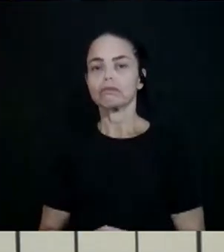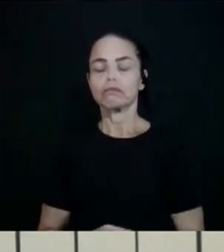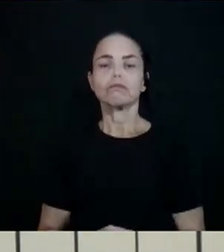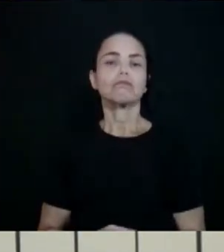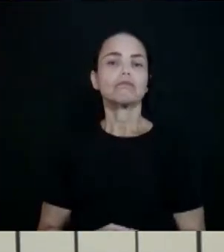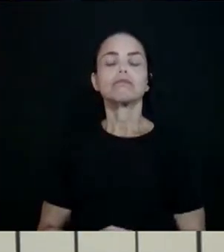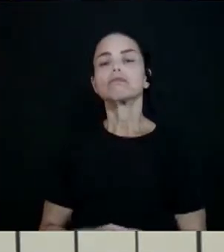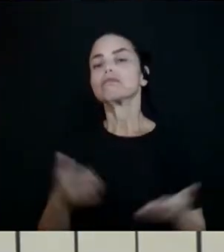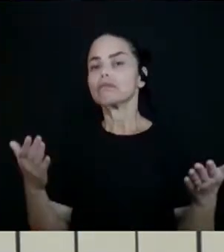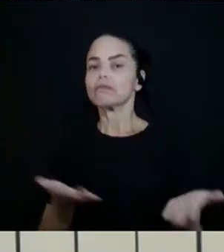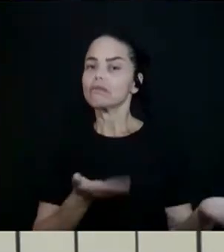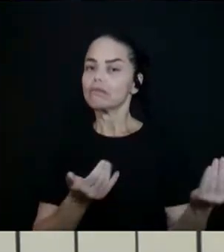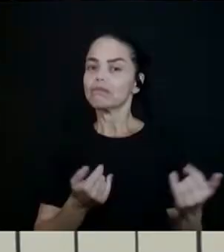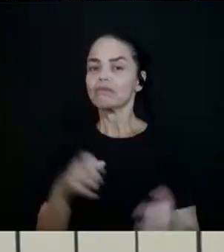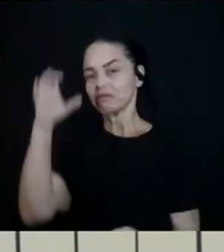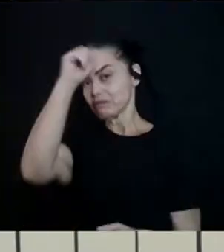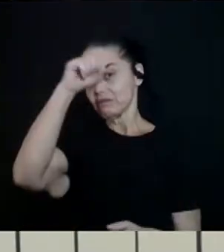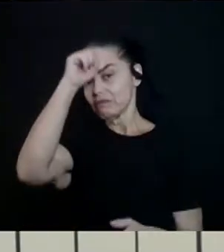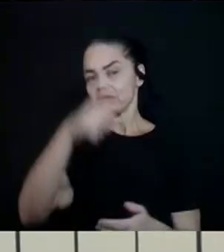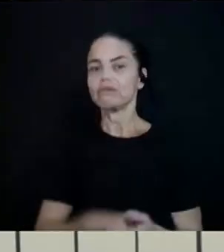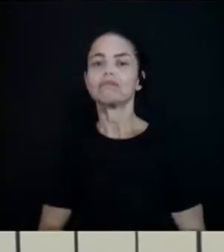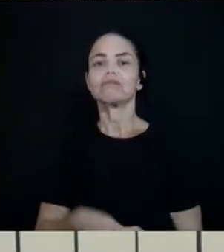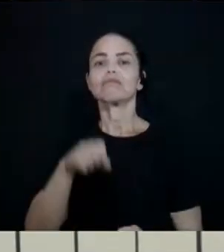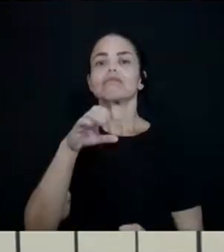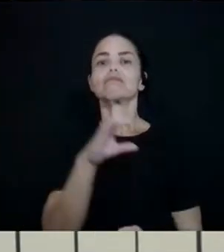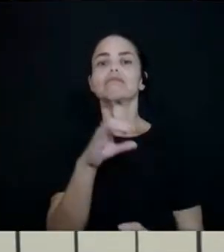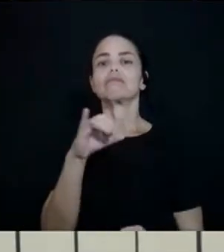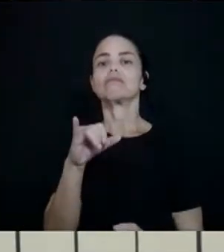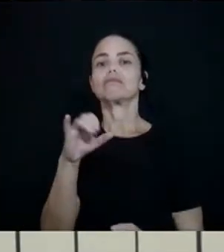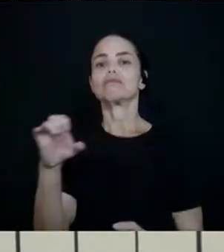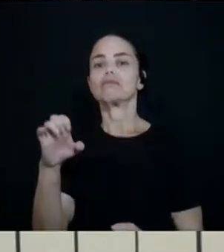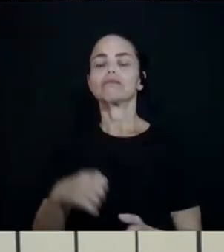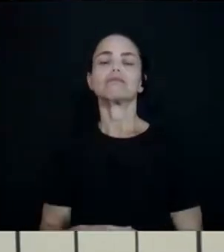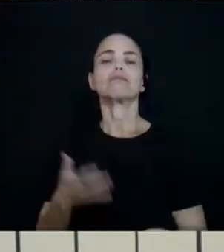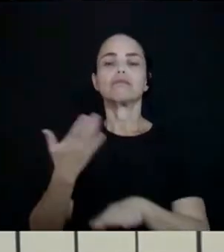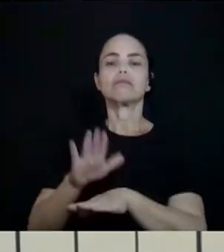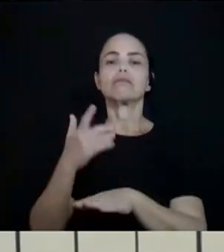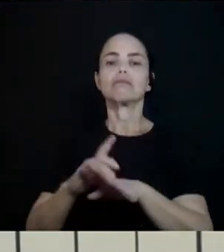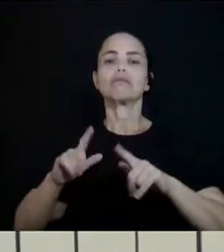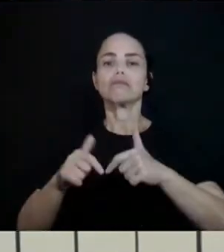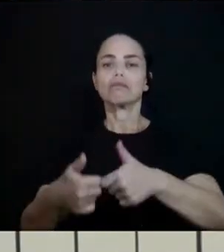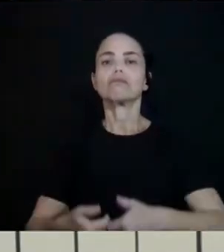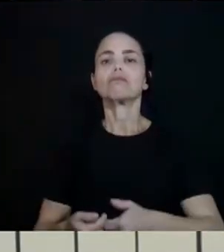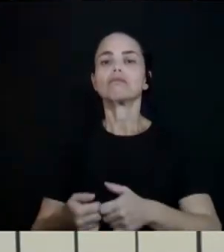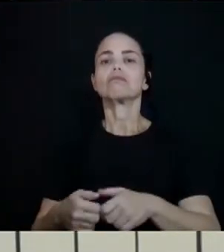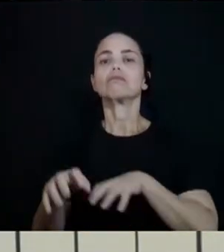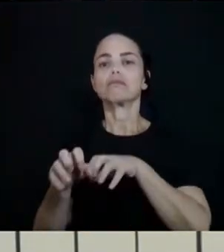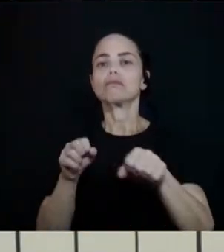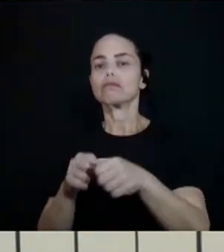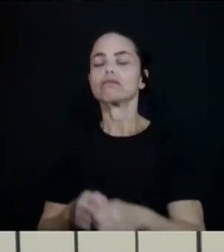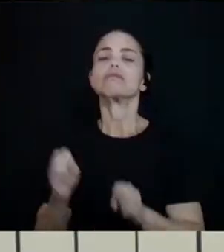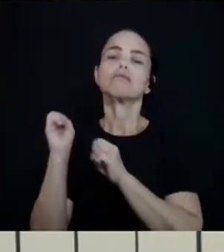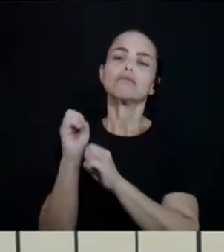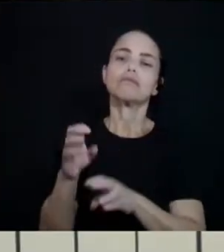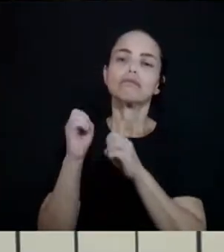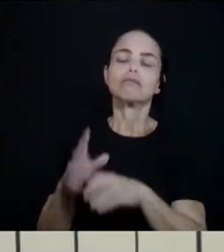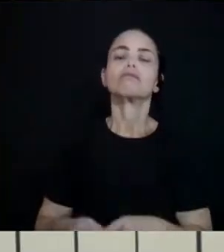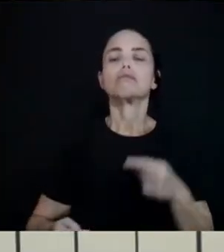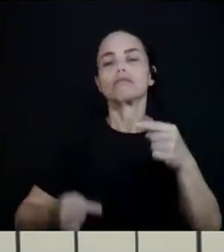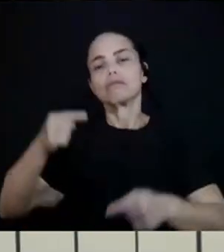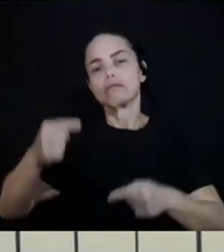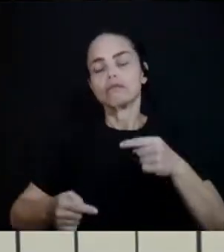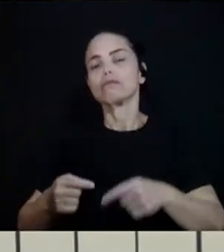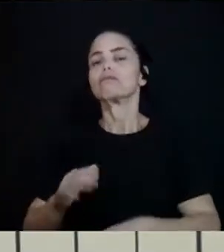Jovens aprendizes do CIEE participaram de uma ação formativa de educação política aqui na Câmara